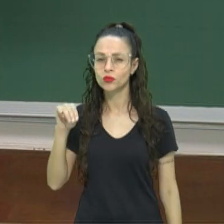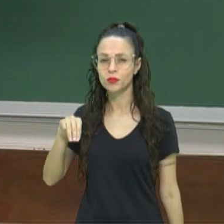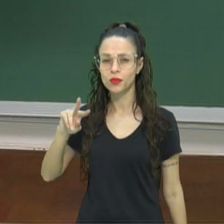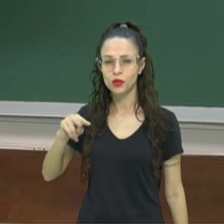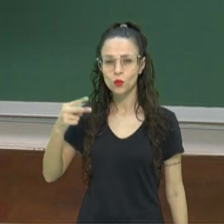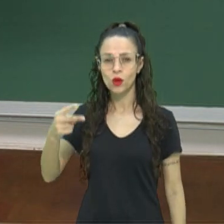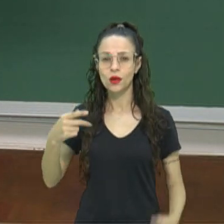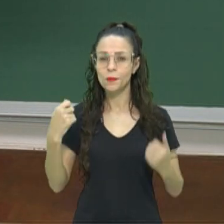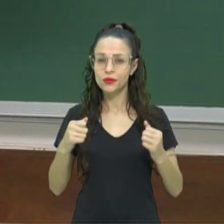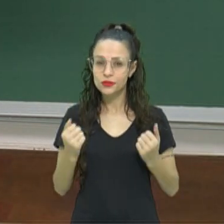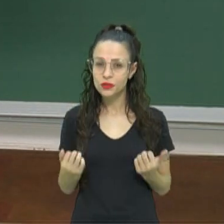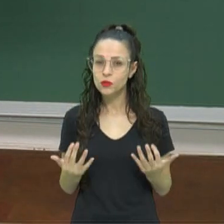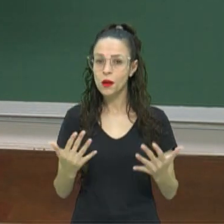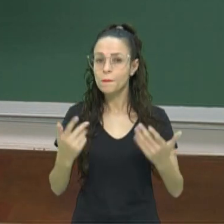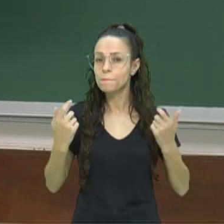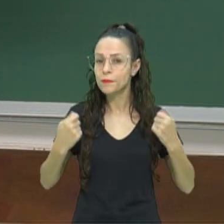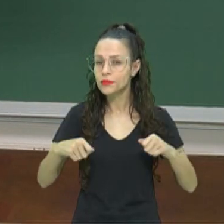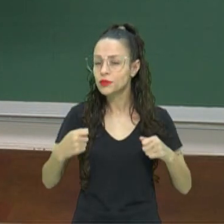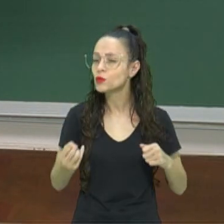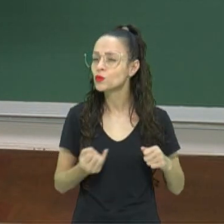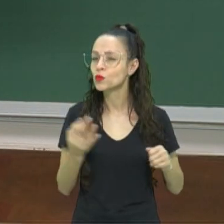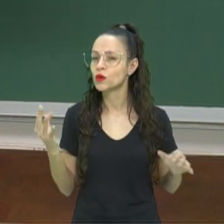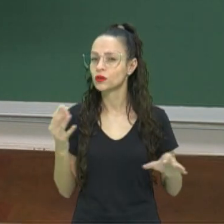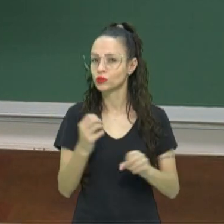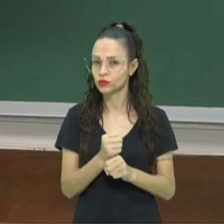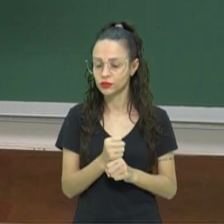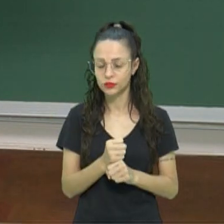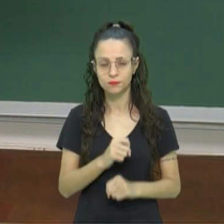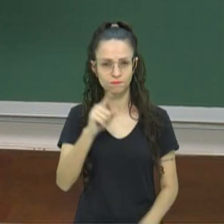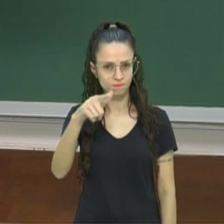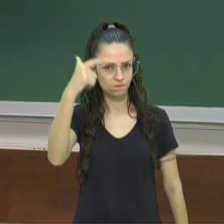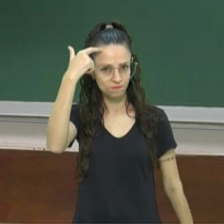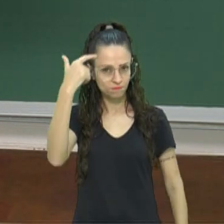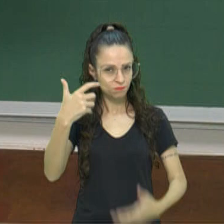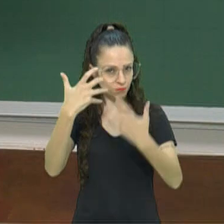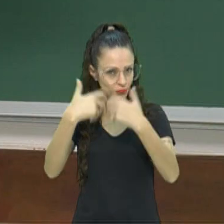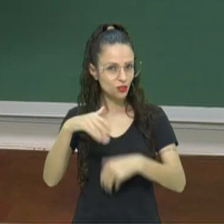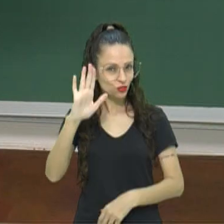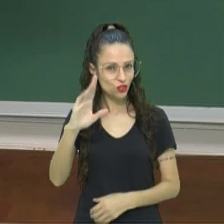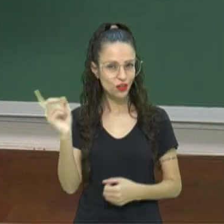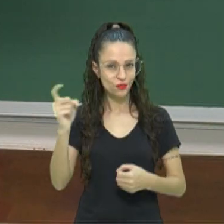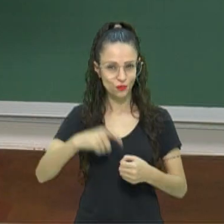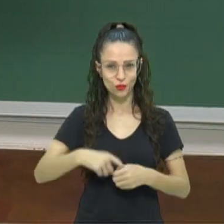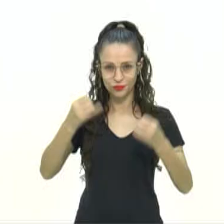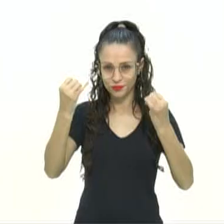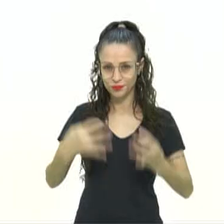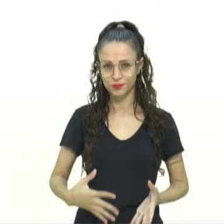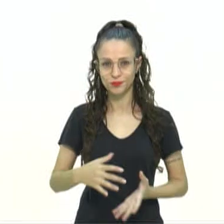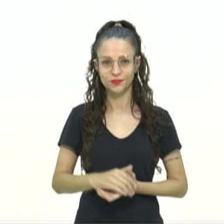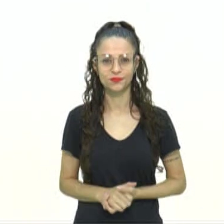de grama serão necessários? Então, dá uma pensadinha aí e eu já volto com você.